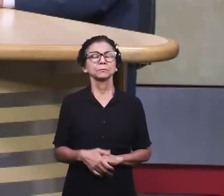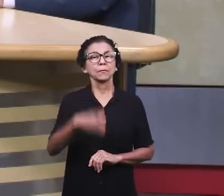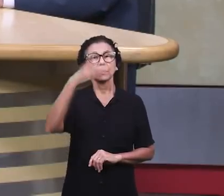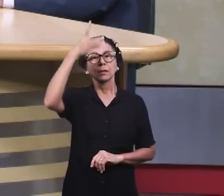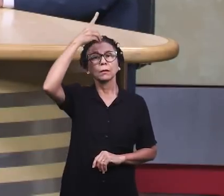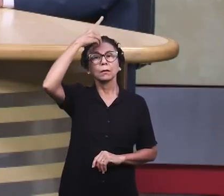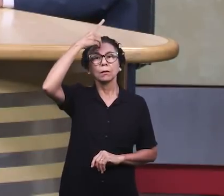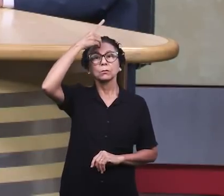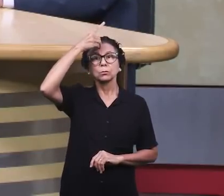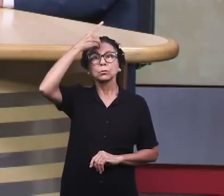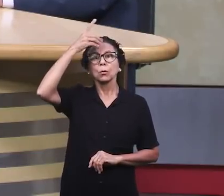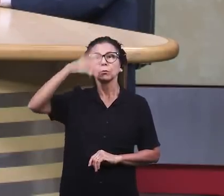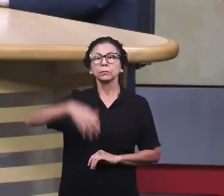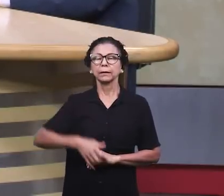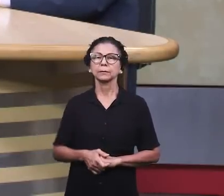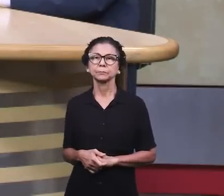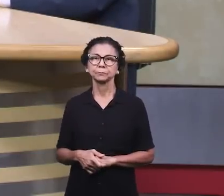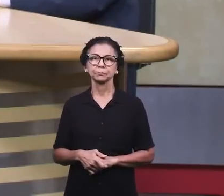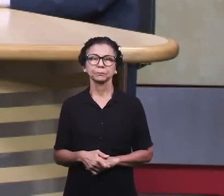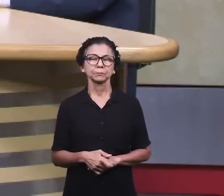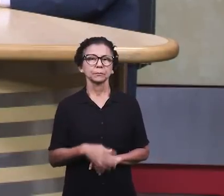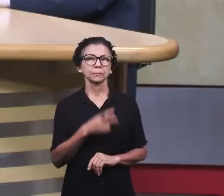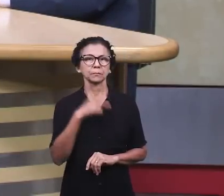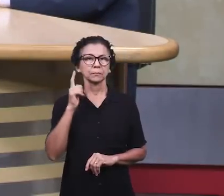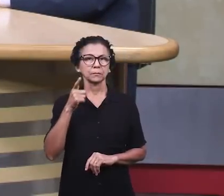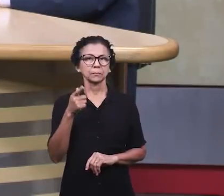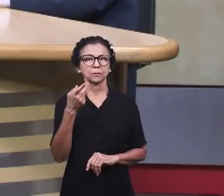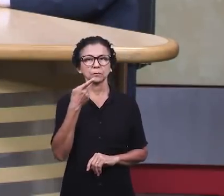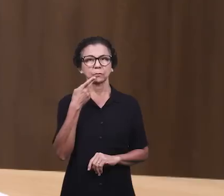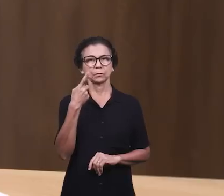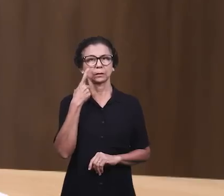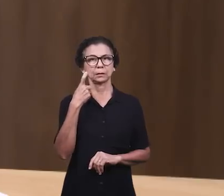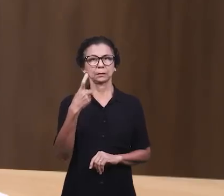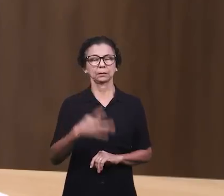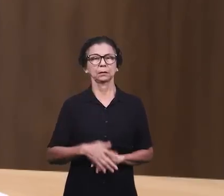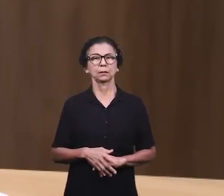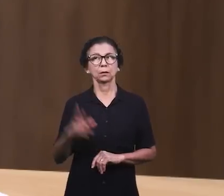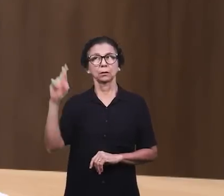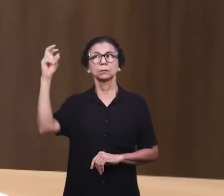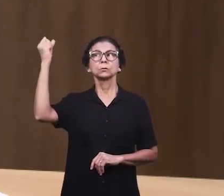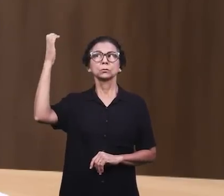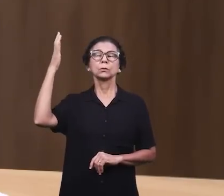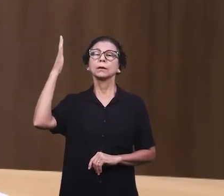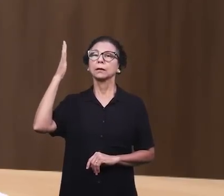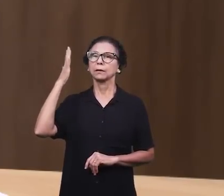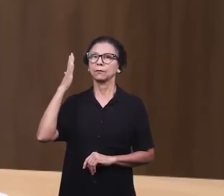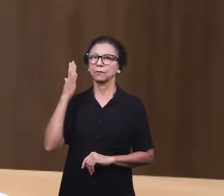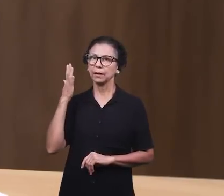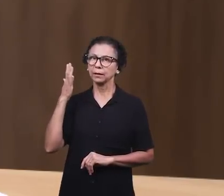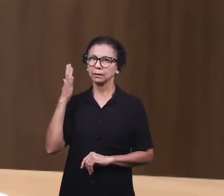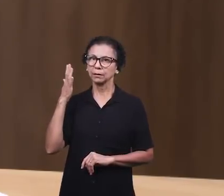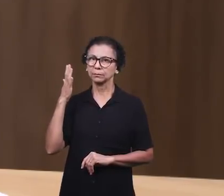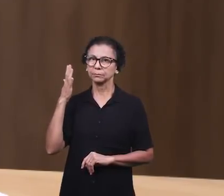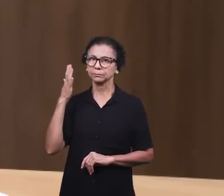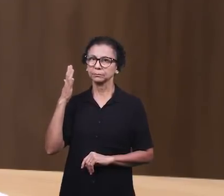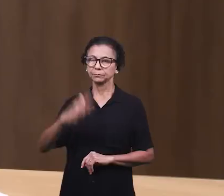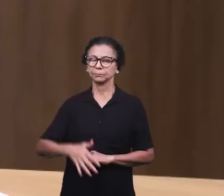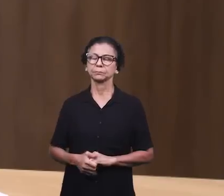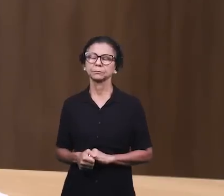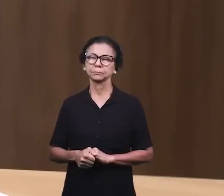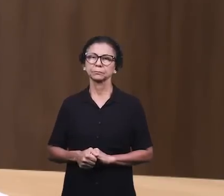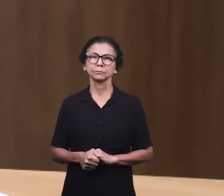dom, eu te diz uma coisa interessante, quando o Senhor revela, né, aquilo que não é do Senhor,